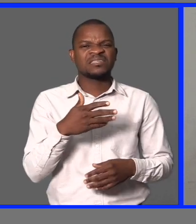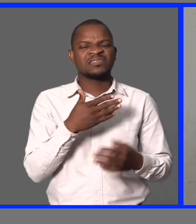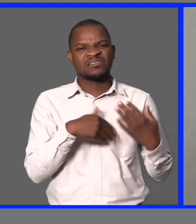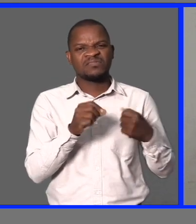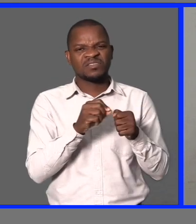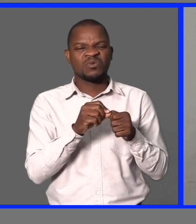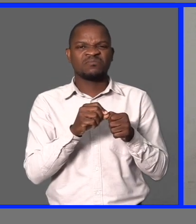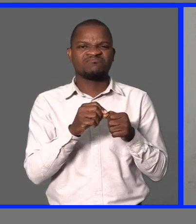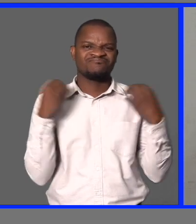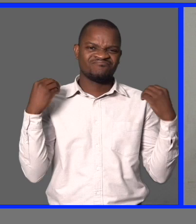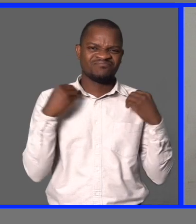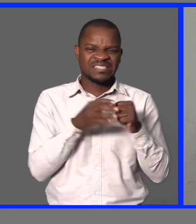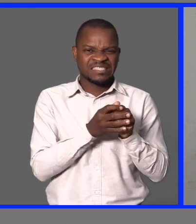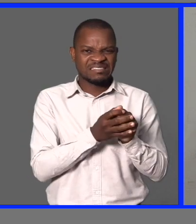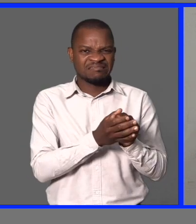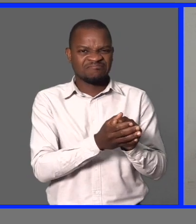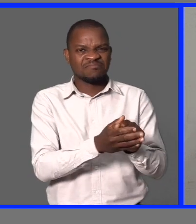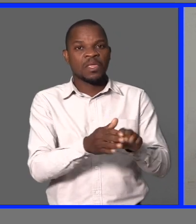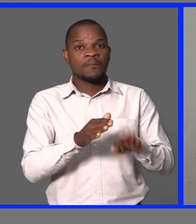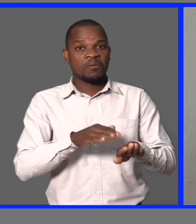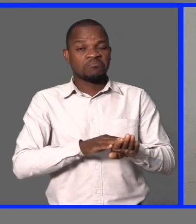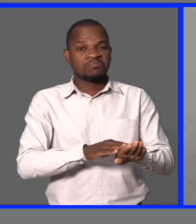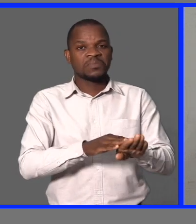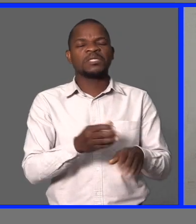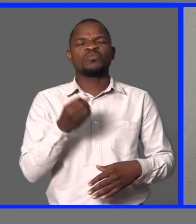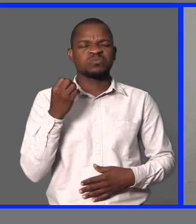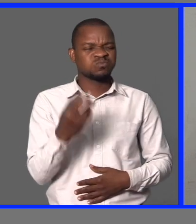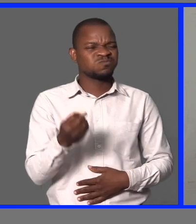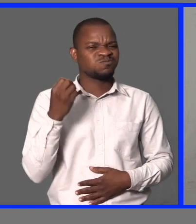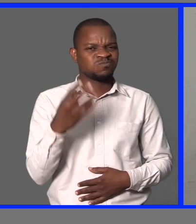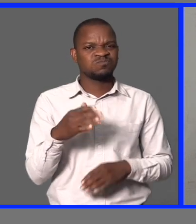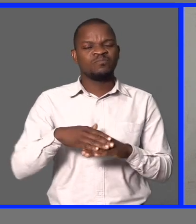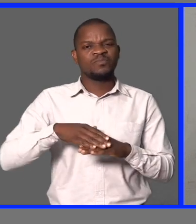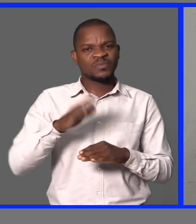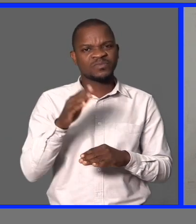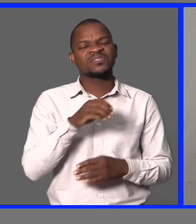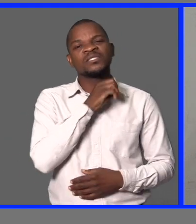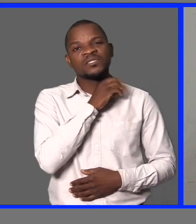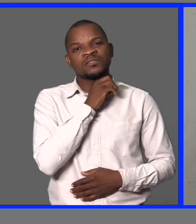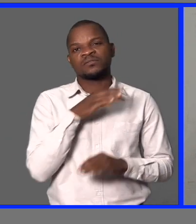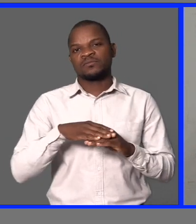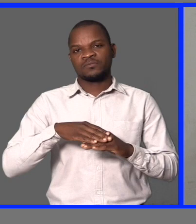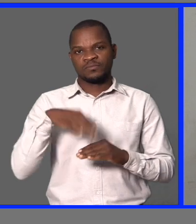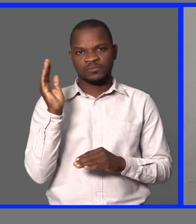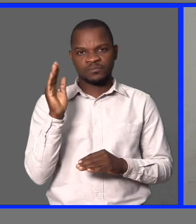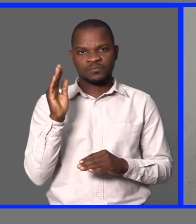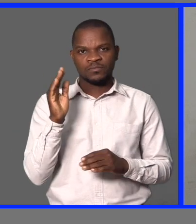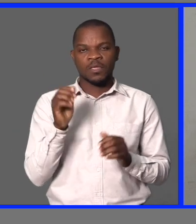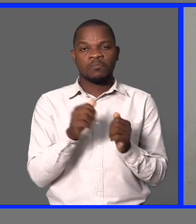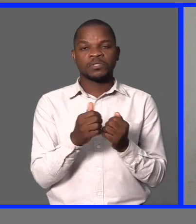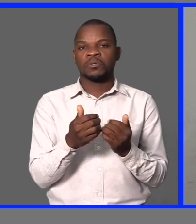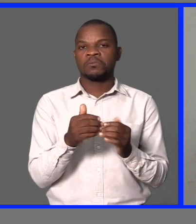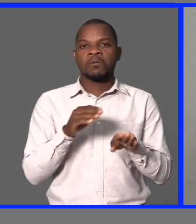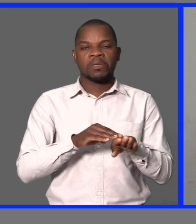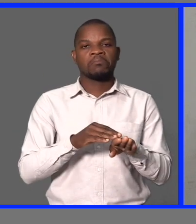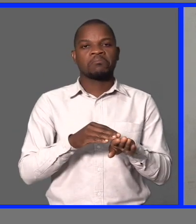esticar, sentia dor. Então, eu assumo que se calhar foi eu que fui deslixado, não mesmo. Por causa da dor, sempre que queriam fazer, então eu negava.